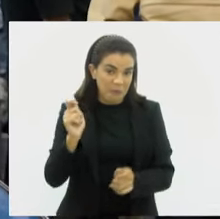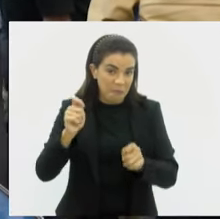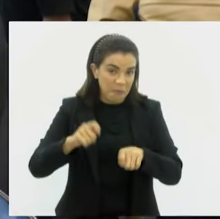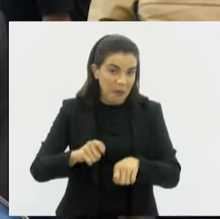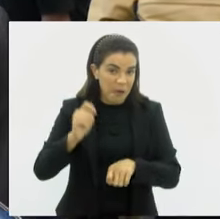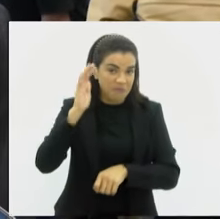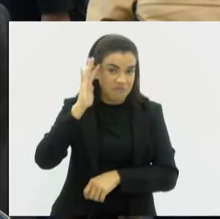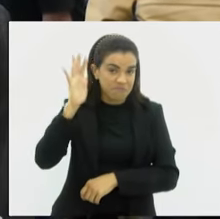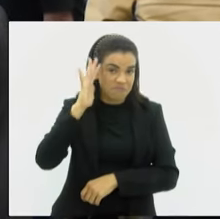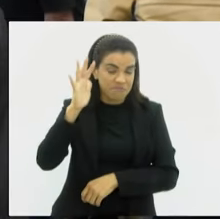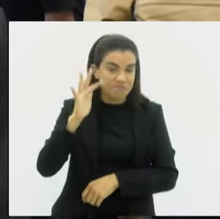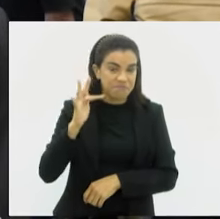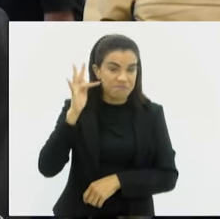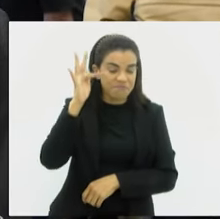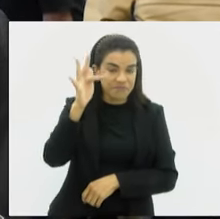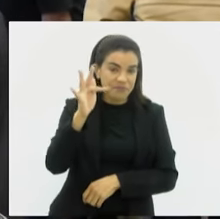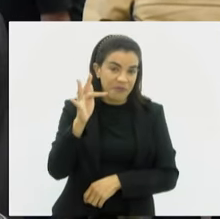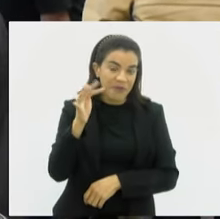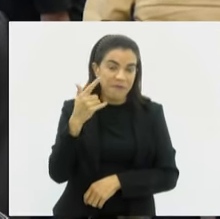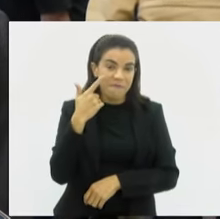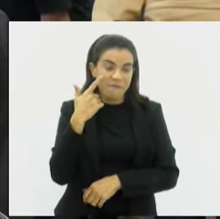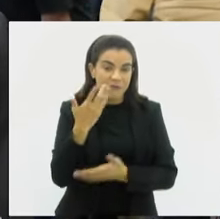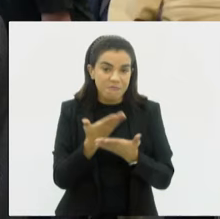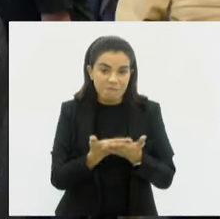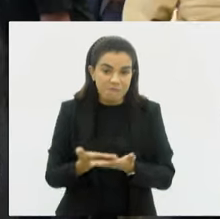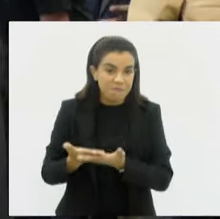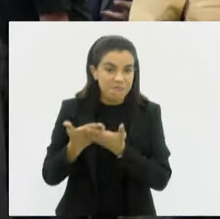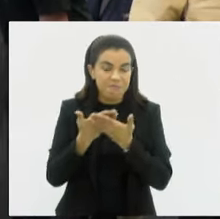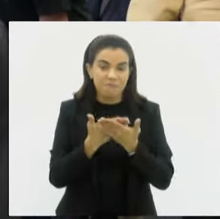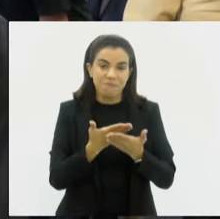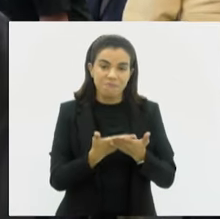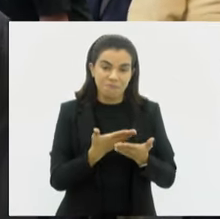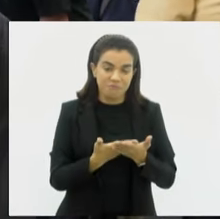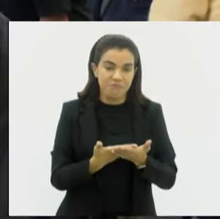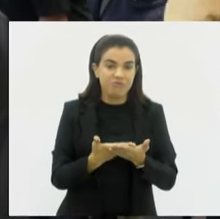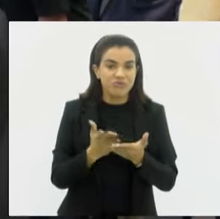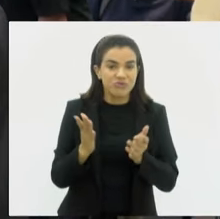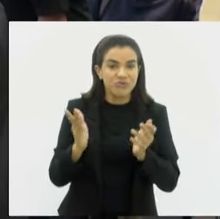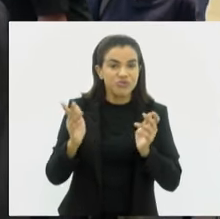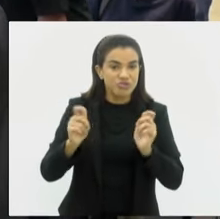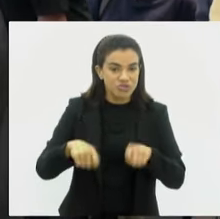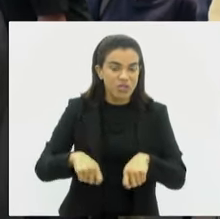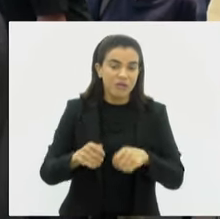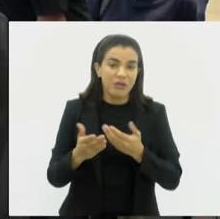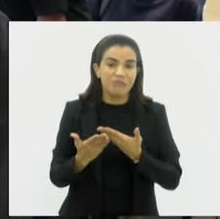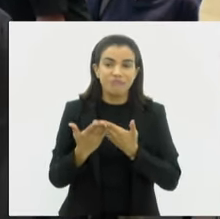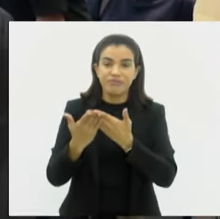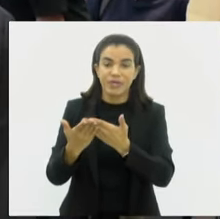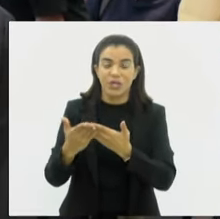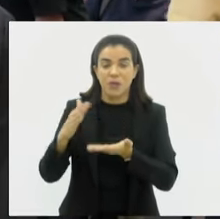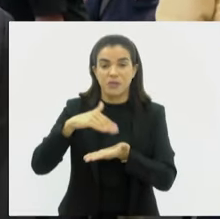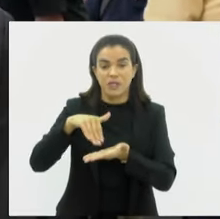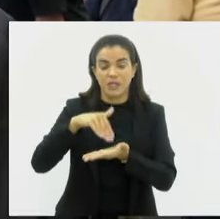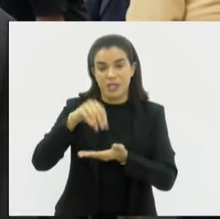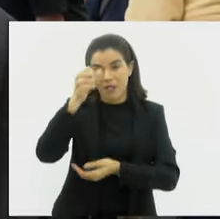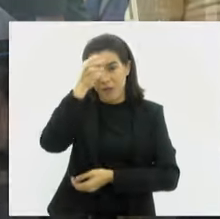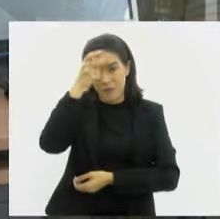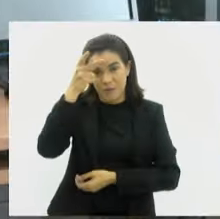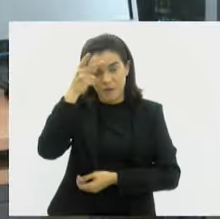vamos verificar, porque já tínhamos levado também essa questão ao próprio secretário municipal.